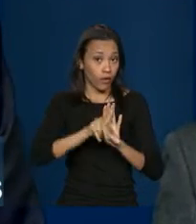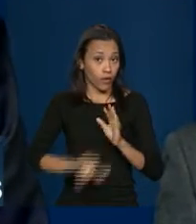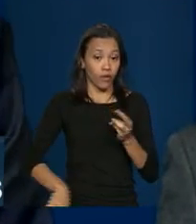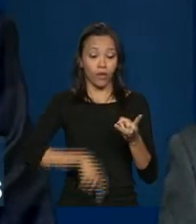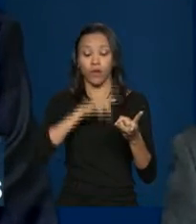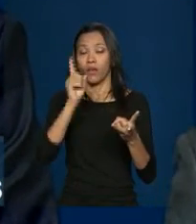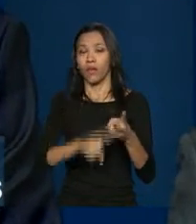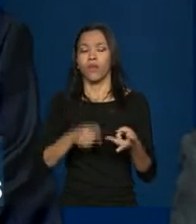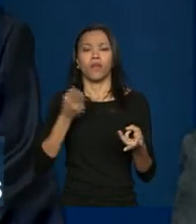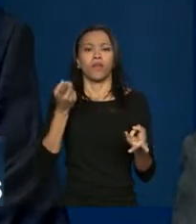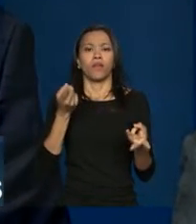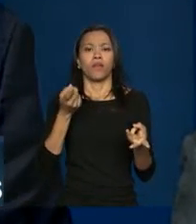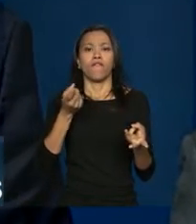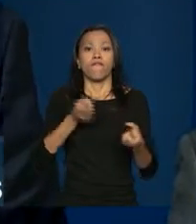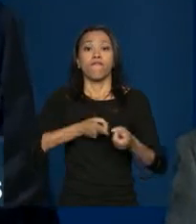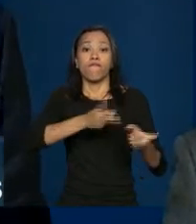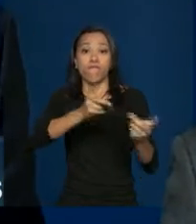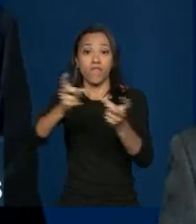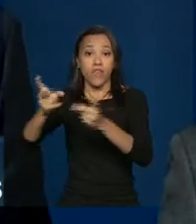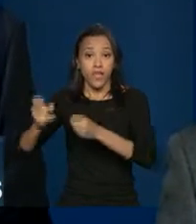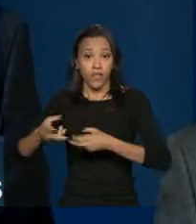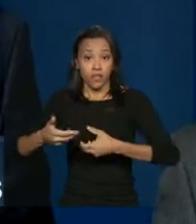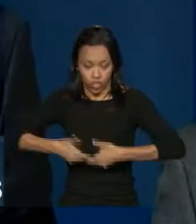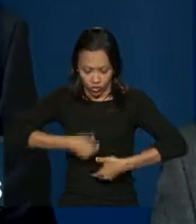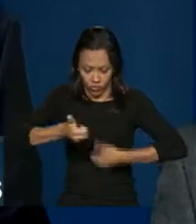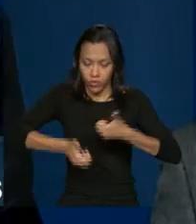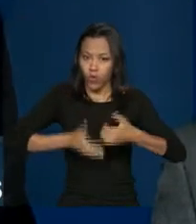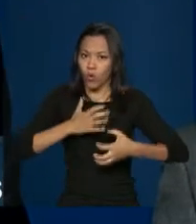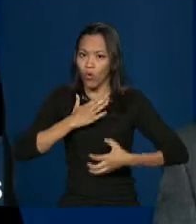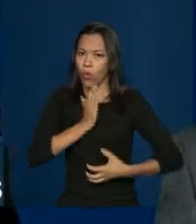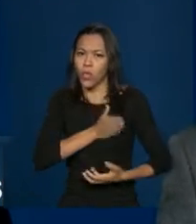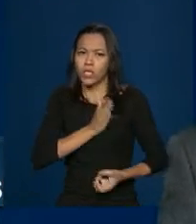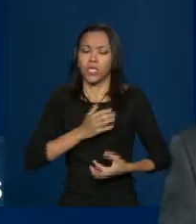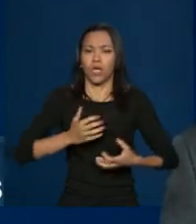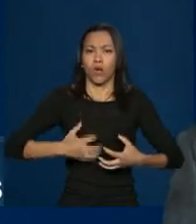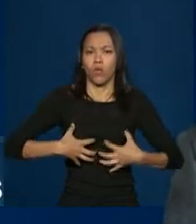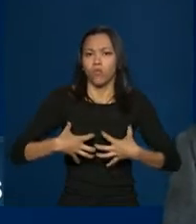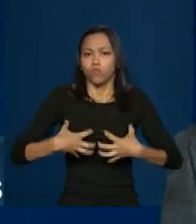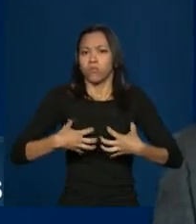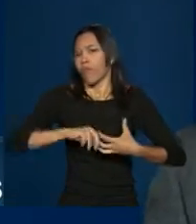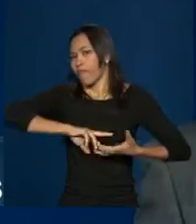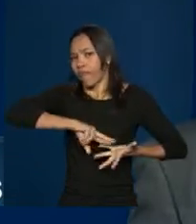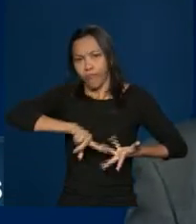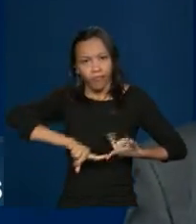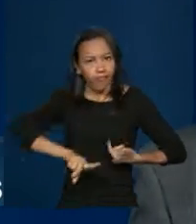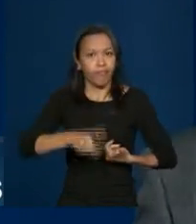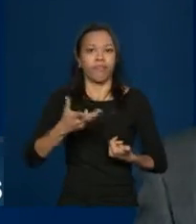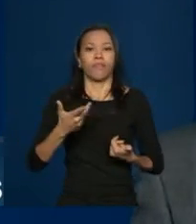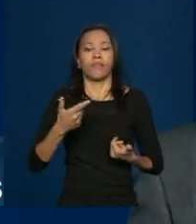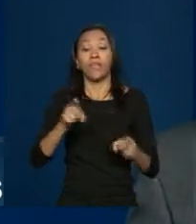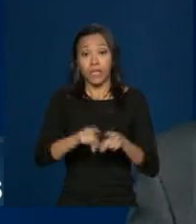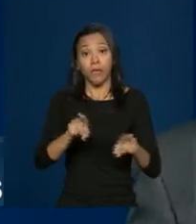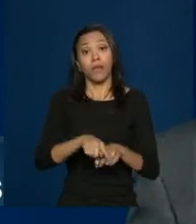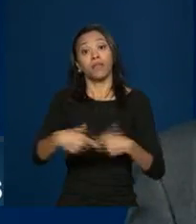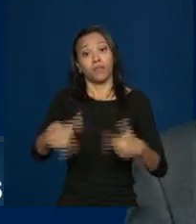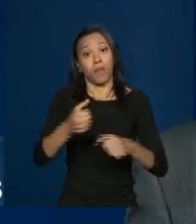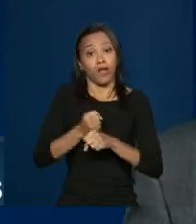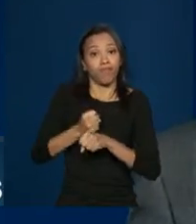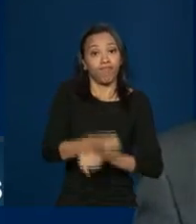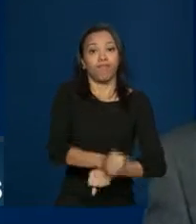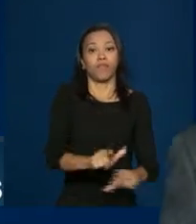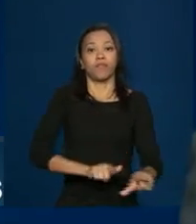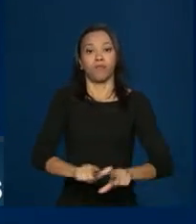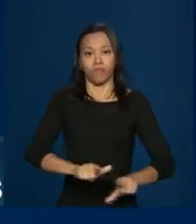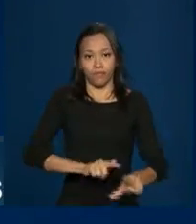tráfico de órgãos e de submissão de pessoas à condição análoga à de escravos. Bem, eu tinha feito a